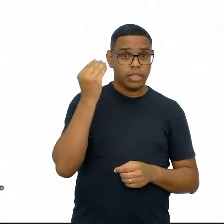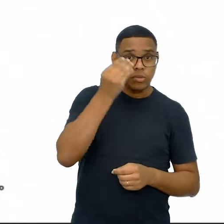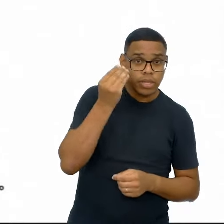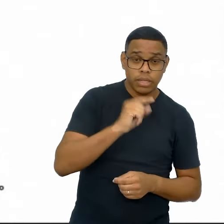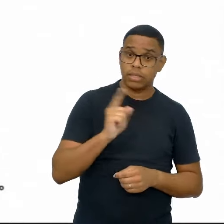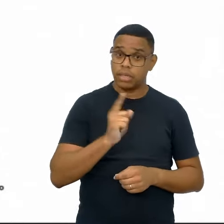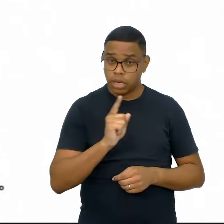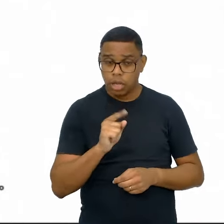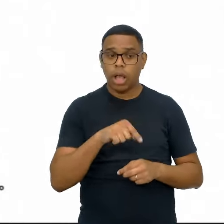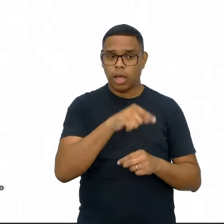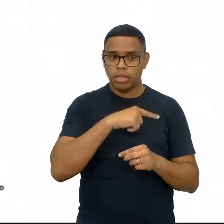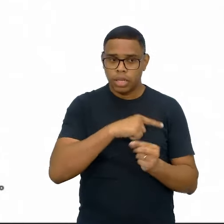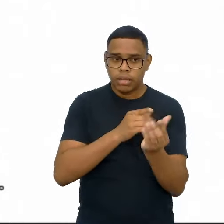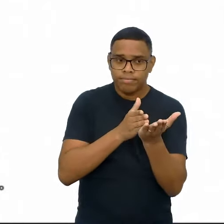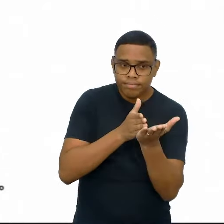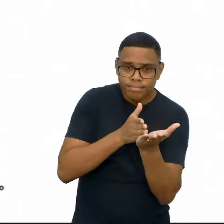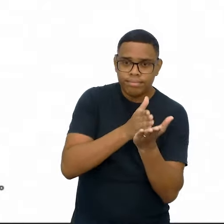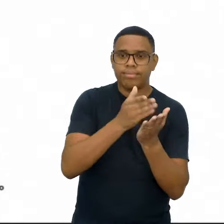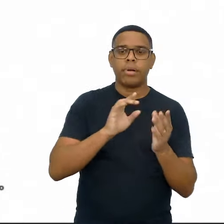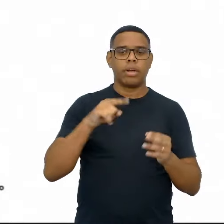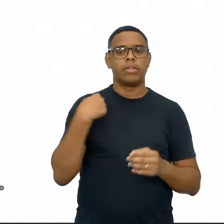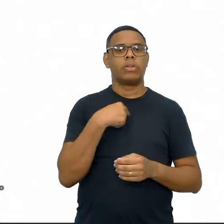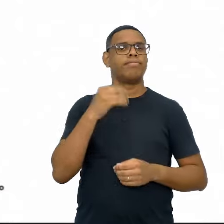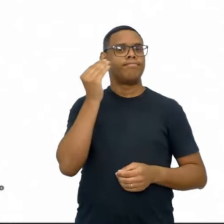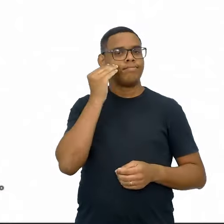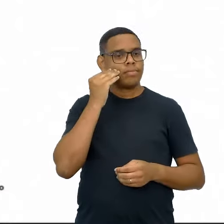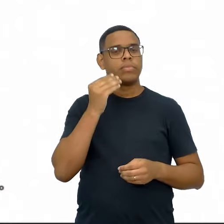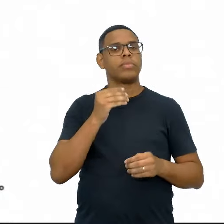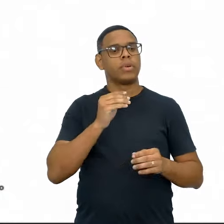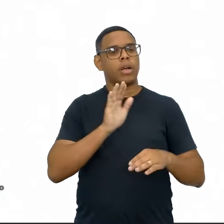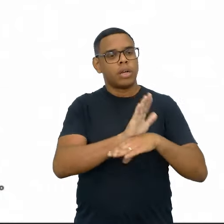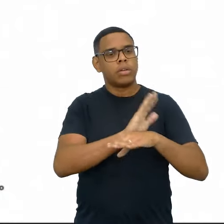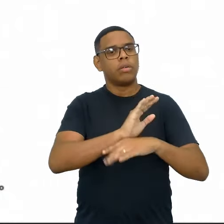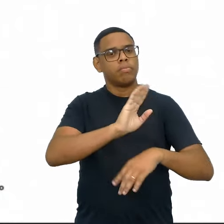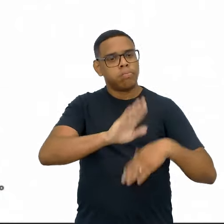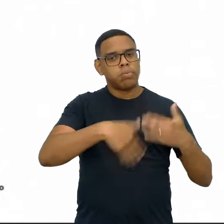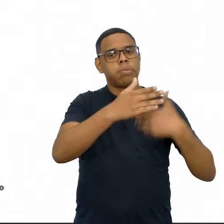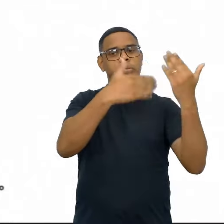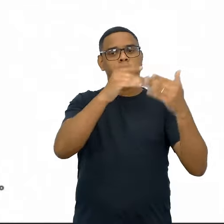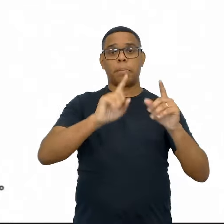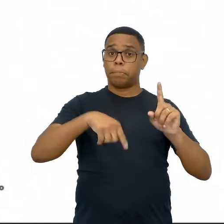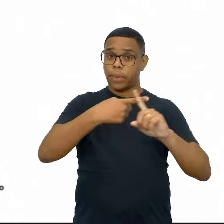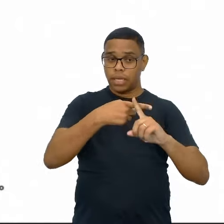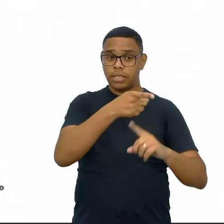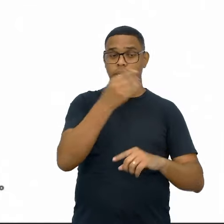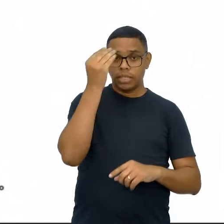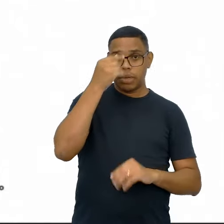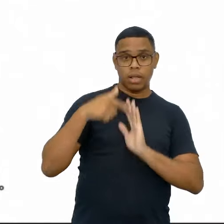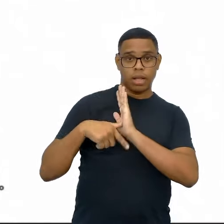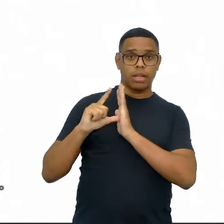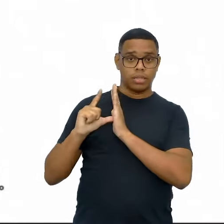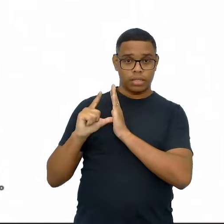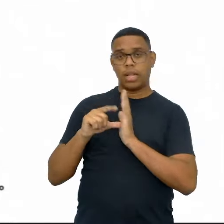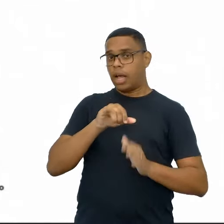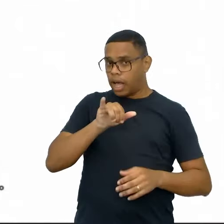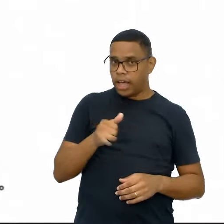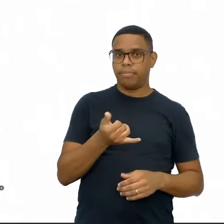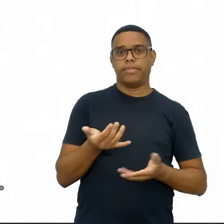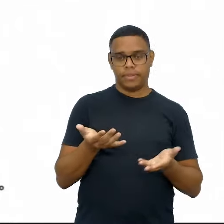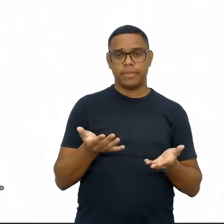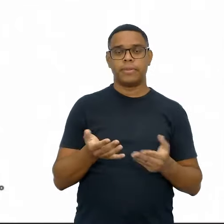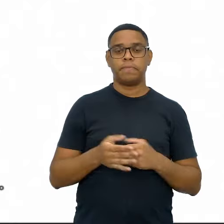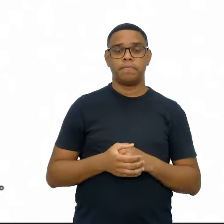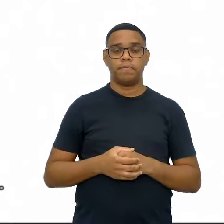gente toma medidas para poder fazer com que essas crianças avancem sabendo o que elas já sabem. Tá? E aí a gente